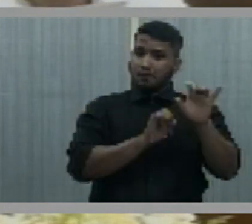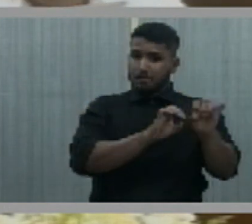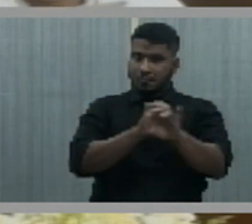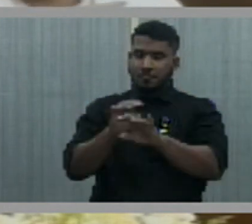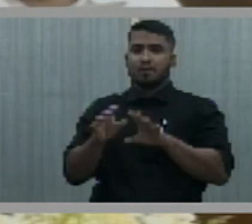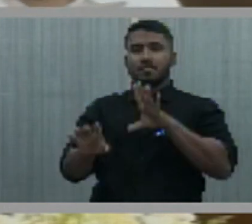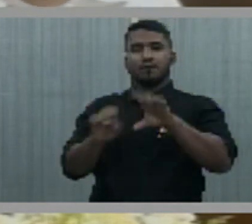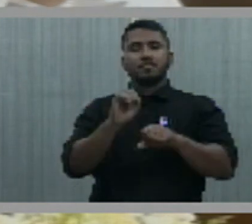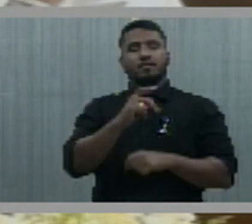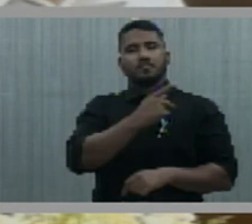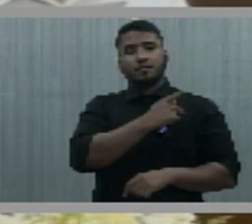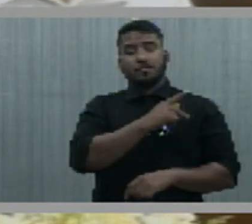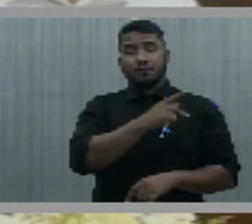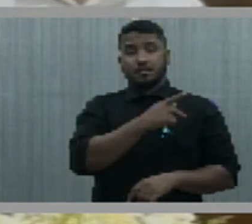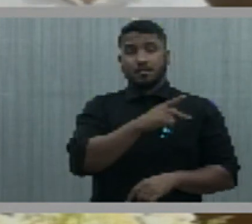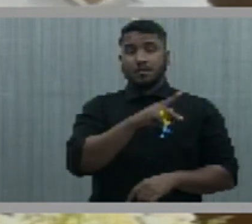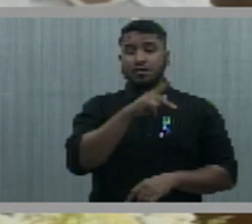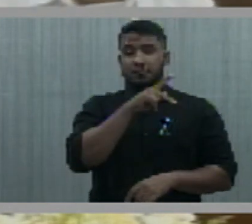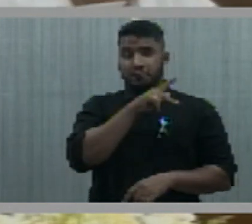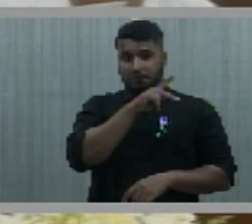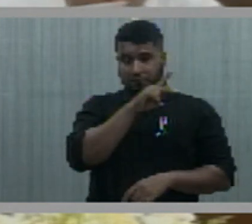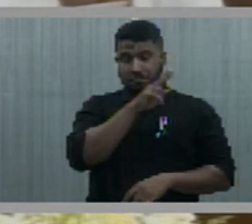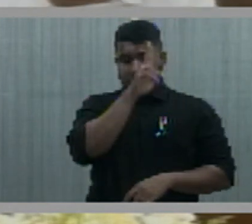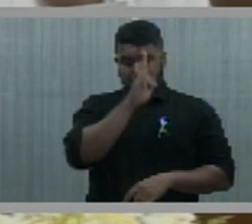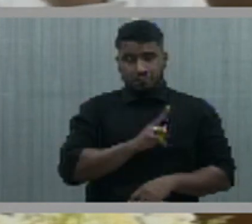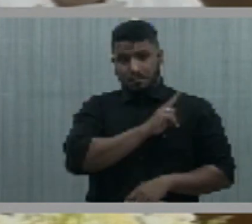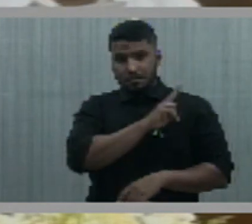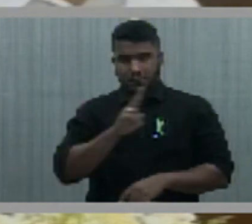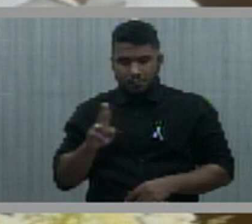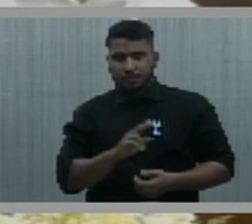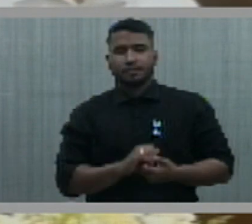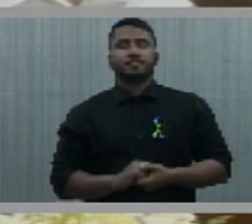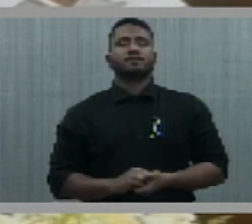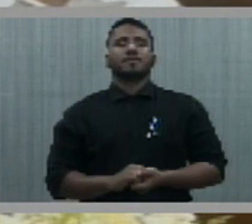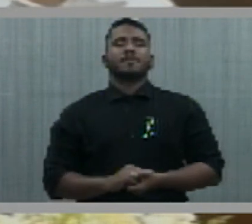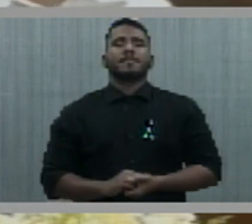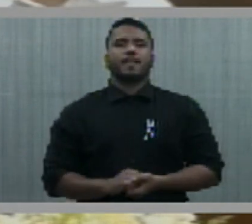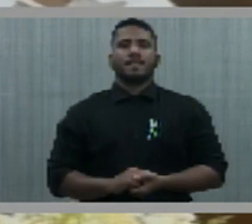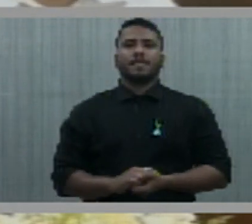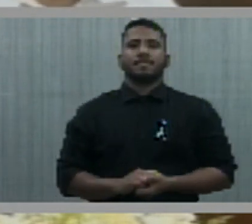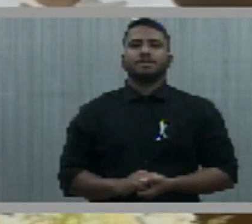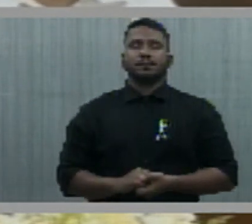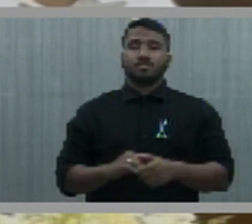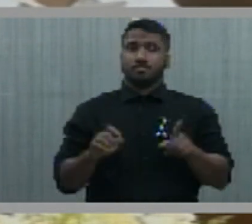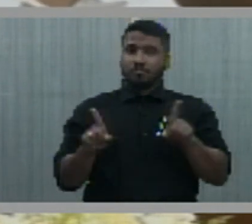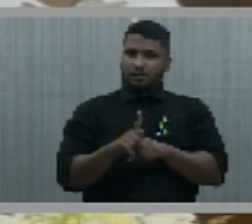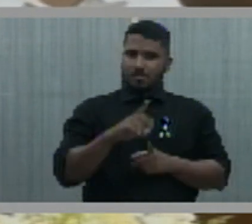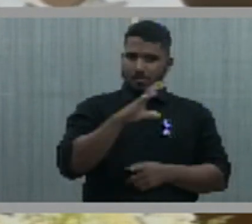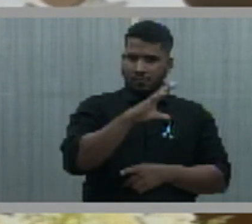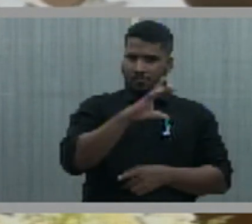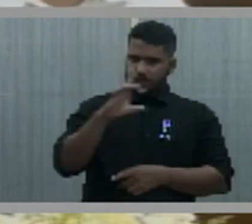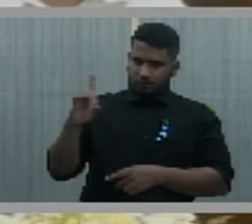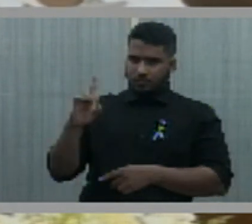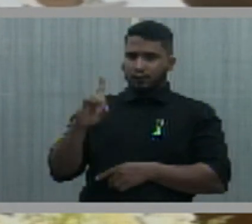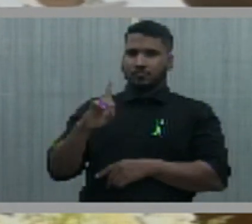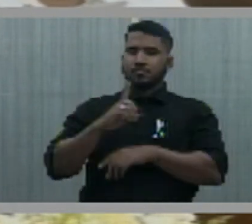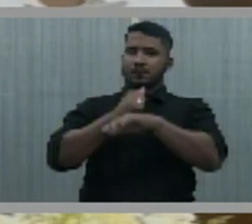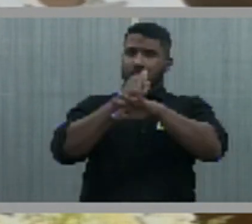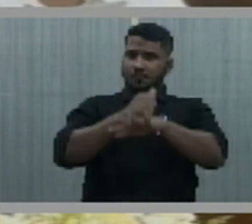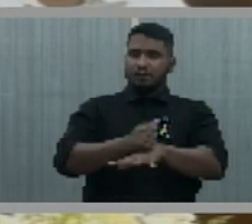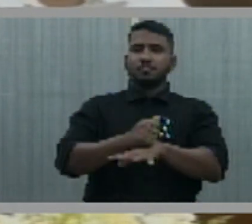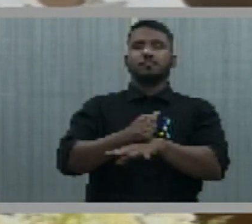paroquial em Jaguaré e Vila Valério, coordenador diocesano de